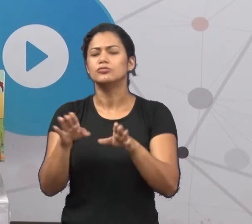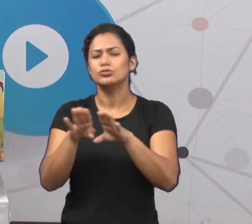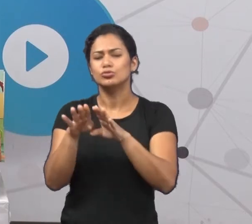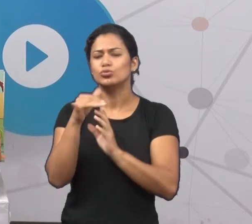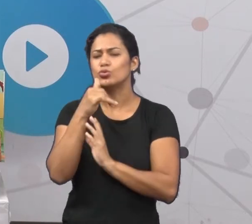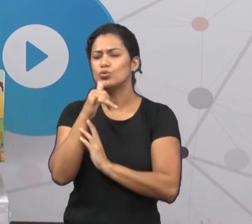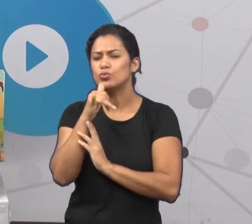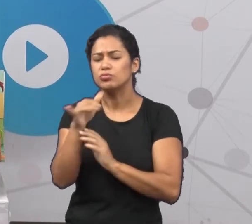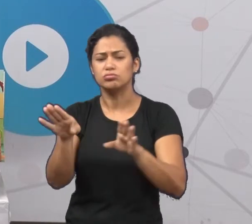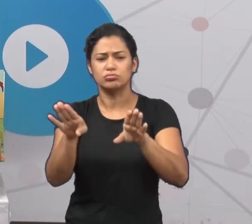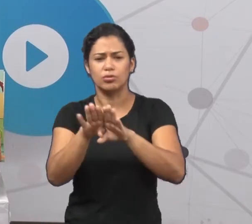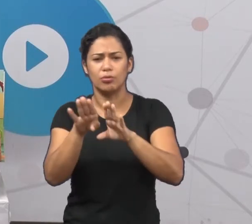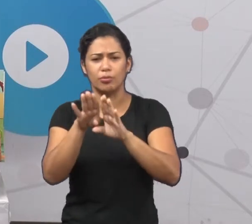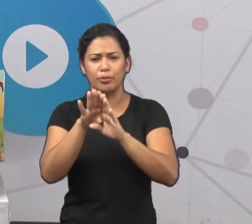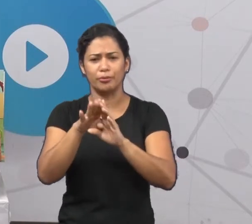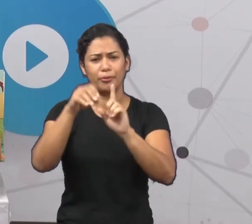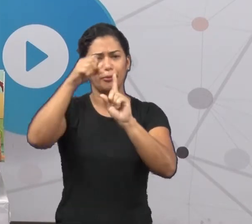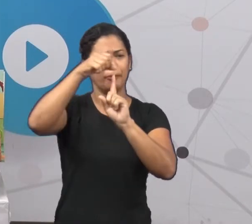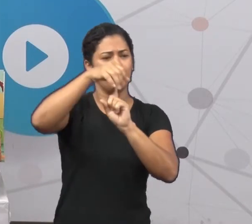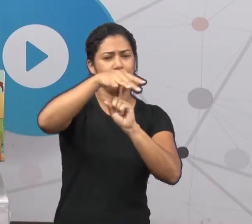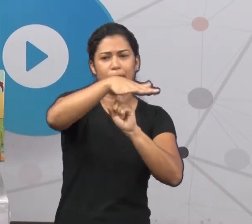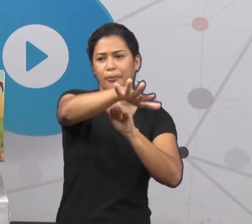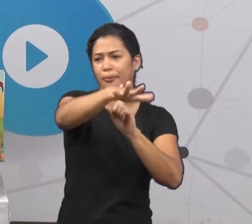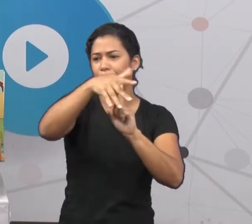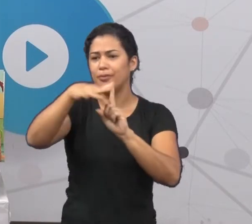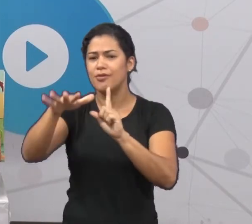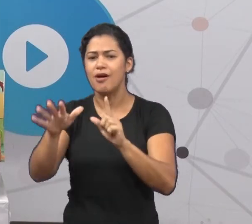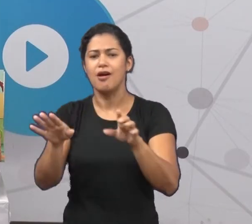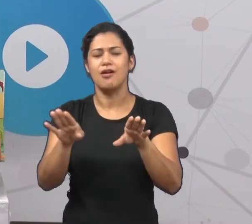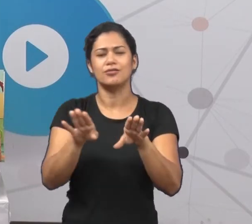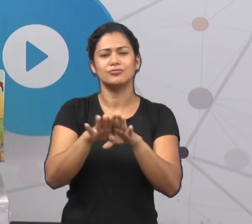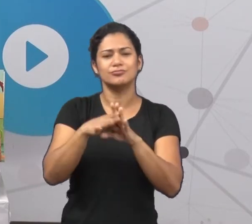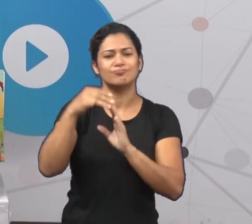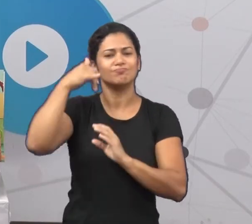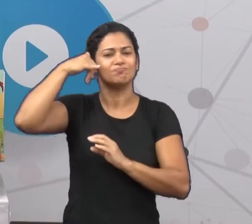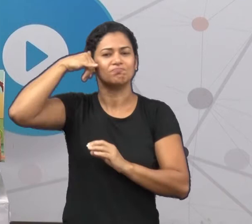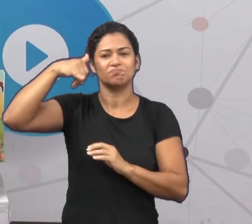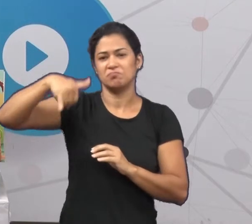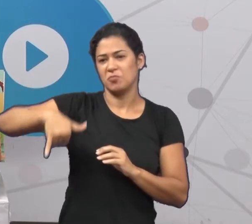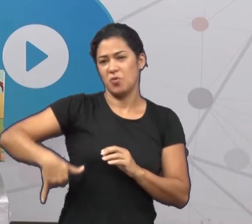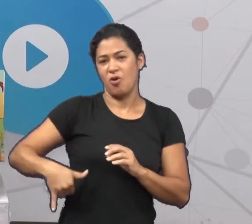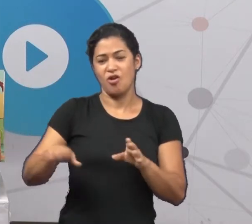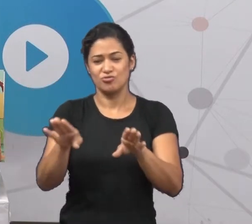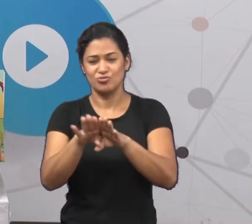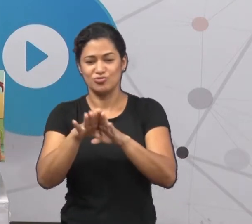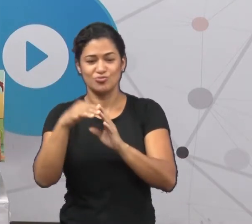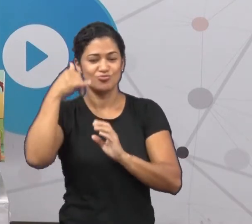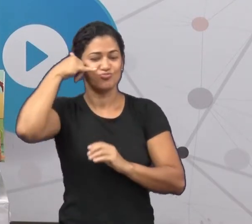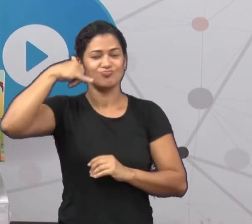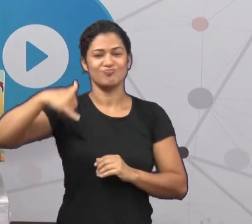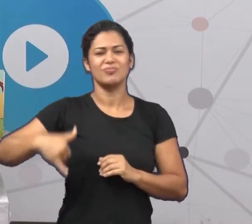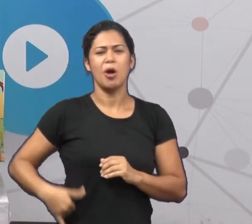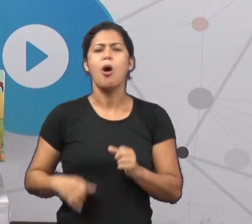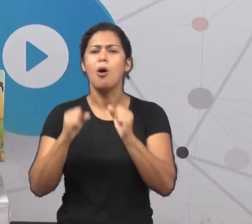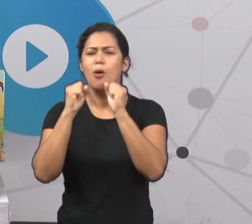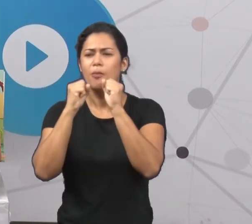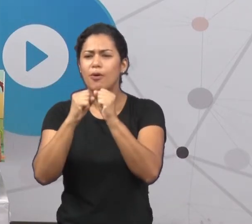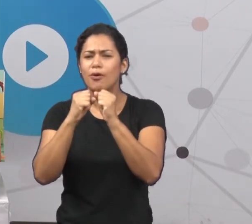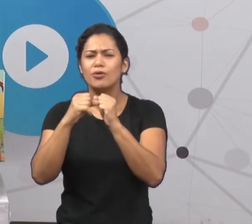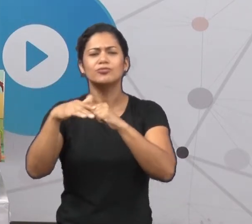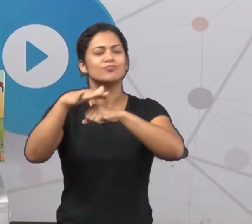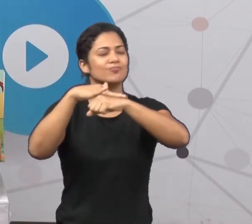energia. A zona rural hoje também tem acesso a linhas telefônicas. É possível alguém da zona